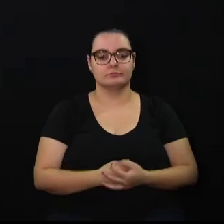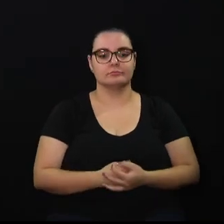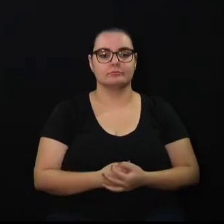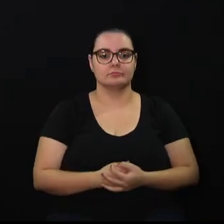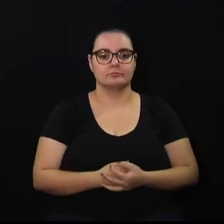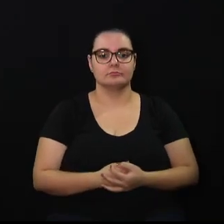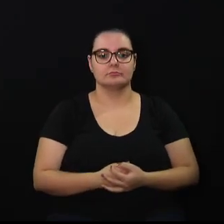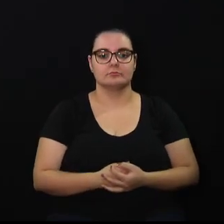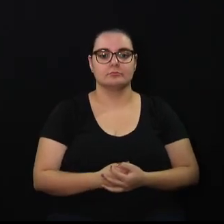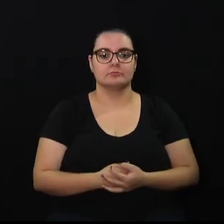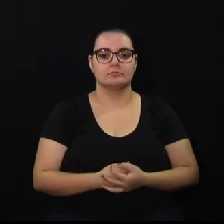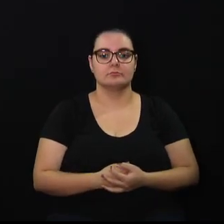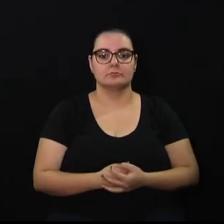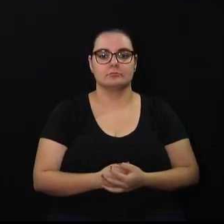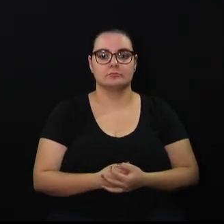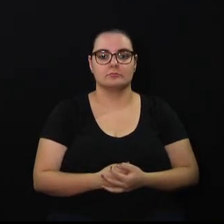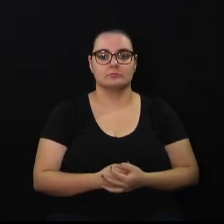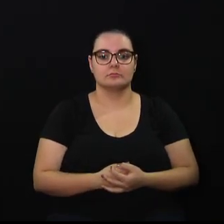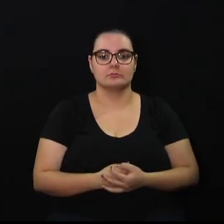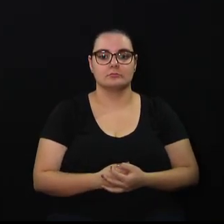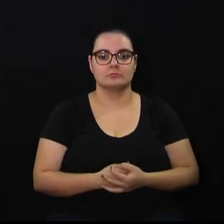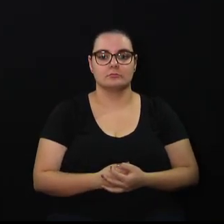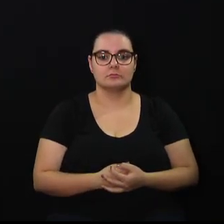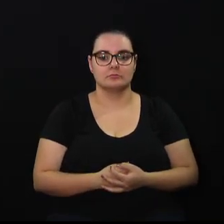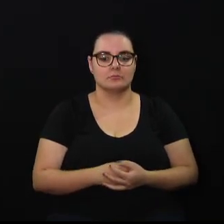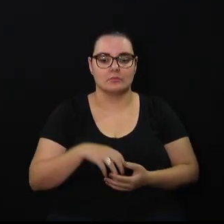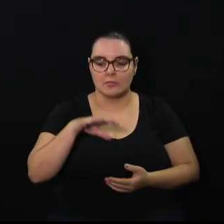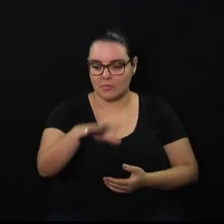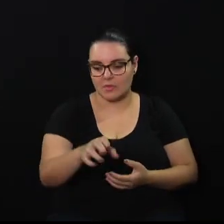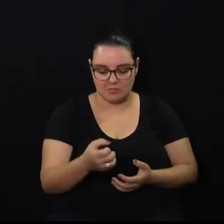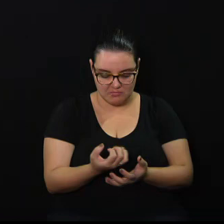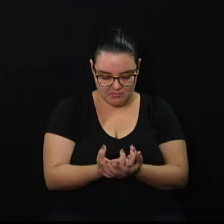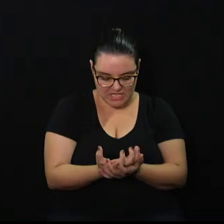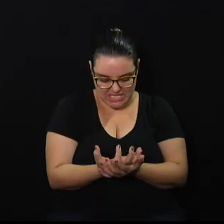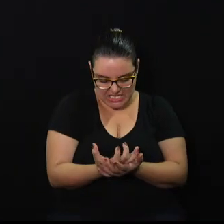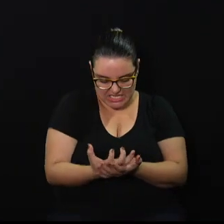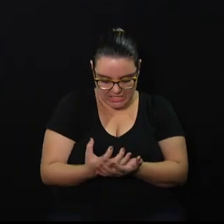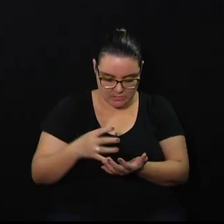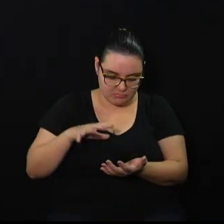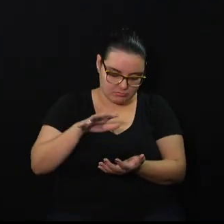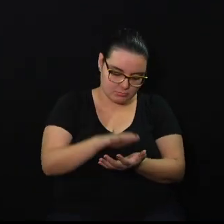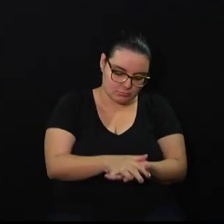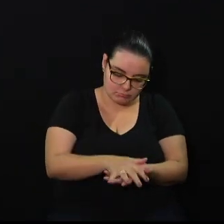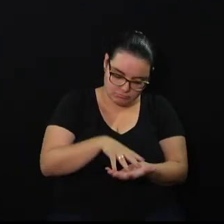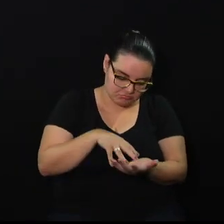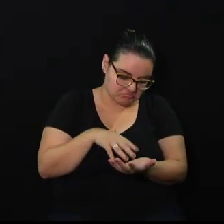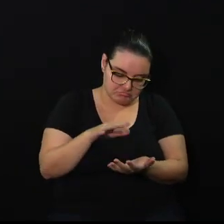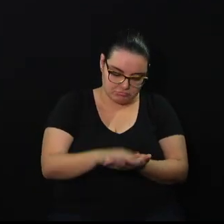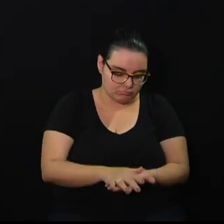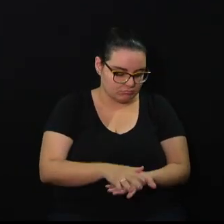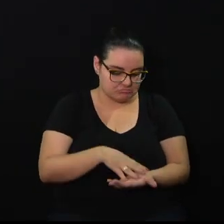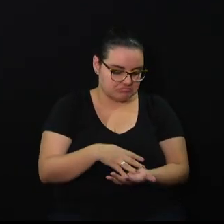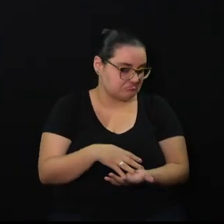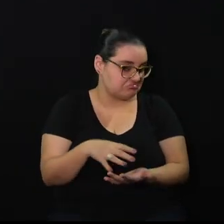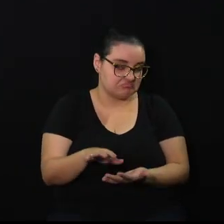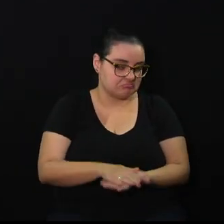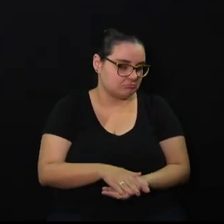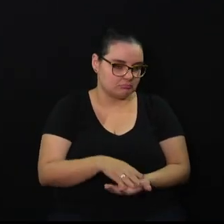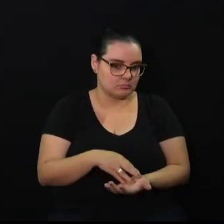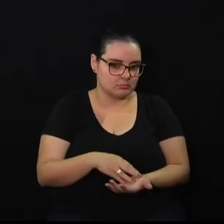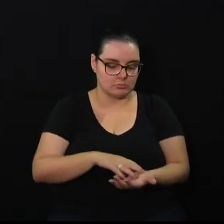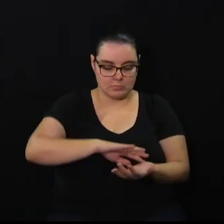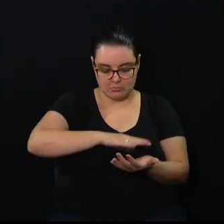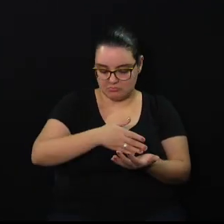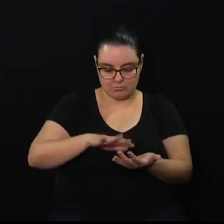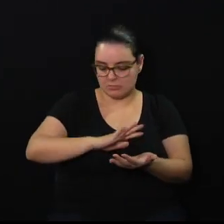certos brinquedos não se importa com o áspero que tem no brinquedo com com aspereza com a ondulação